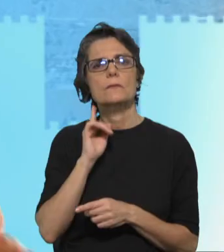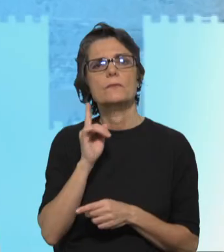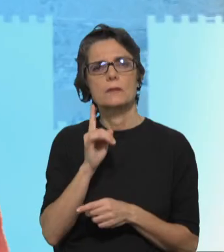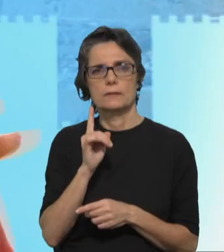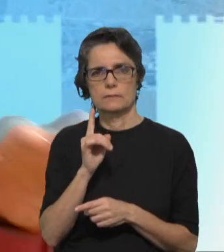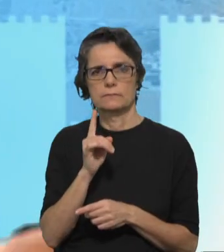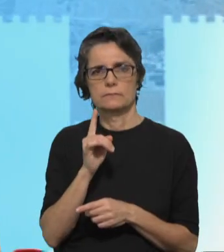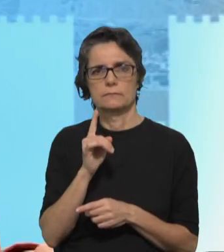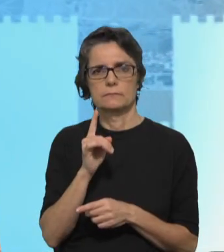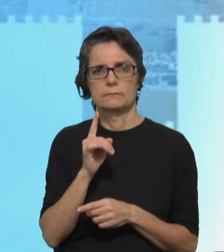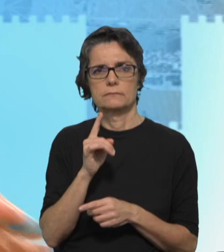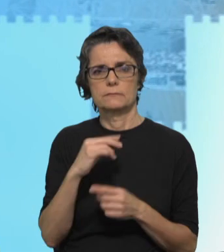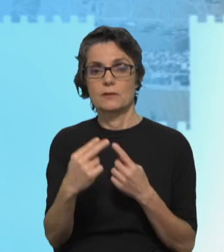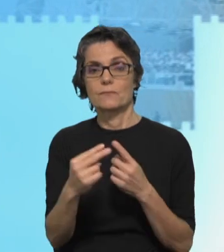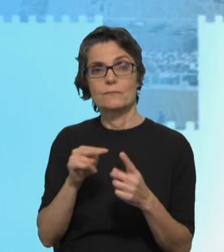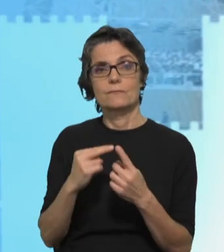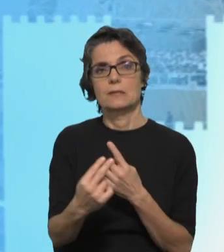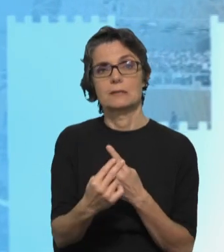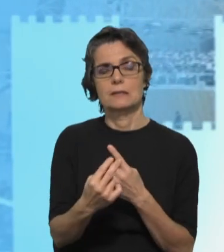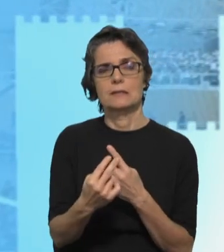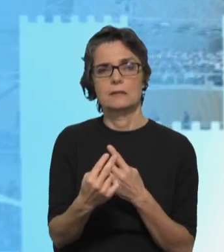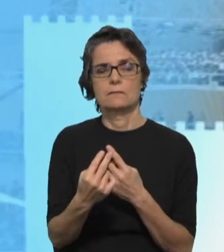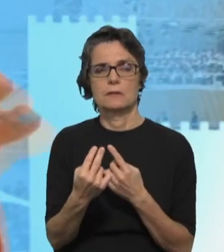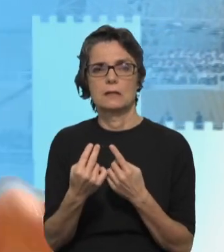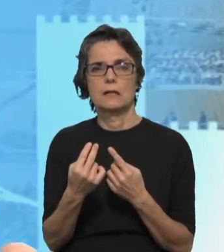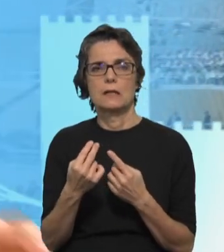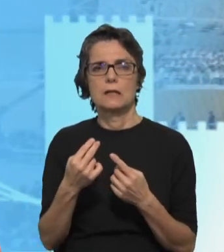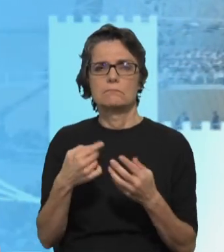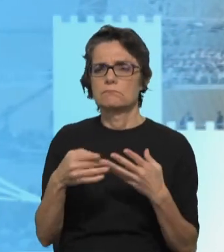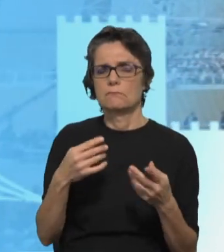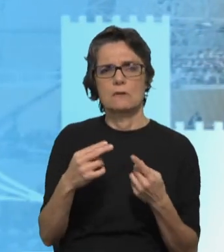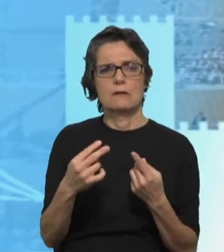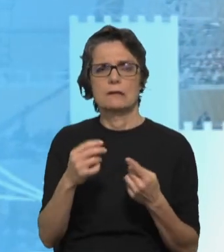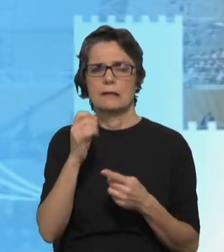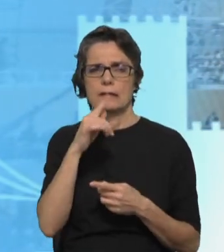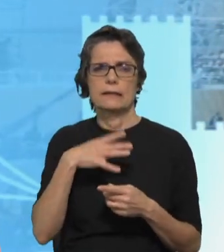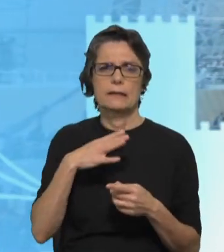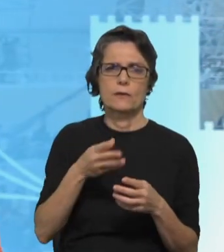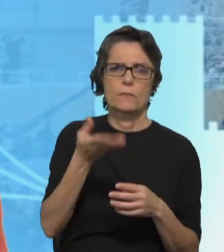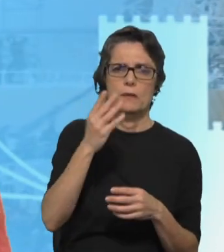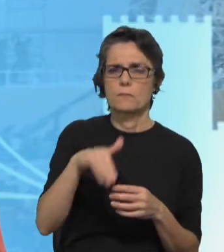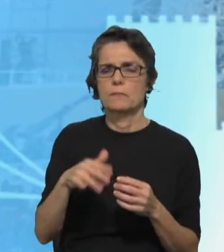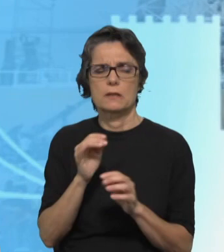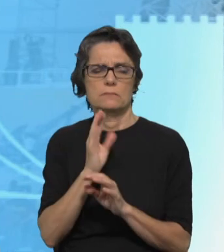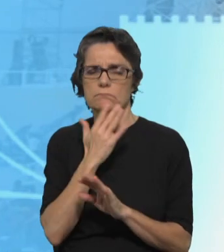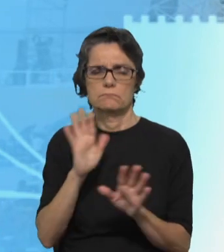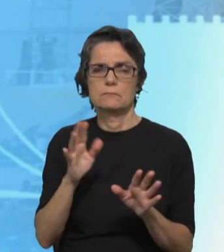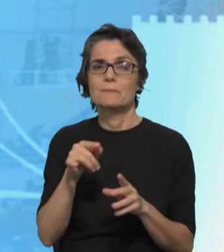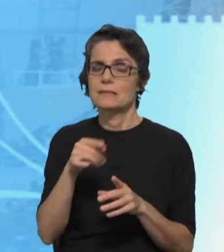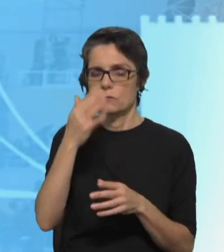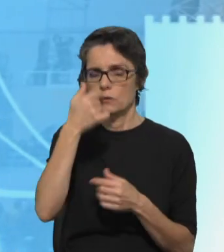diferentes tendências, das tendências mais conservadoras ou menos conservadoras, mais progressistas, menos progressistas. Isso era um